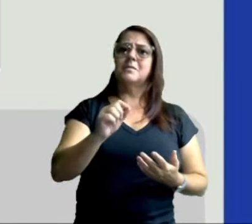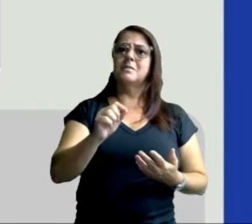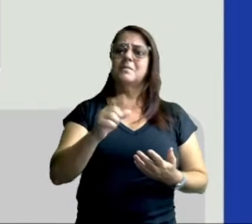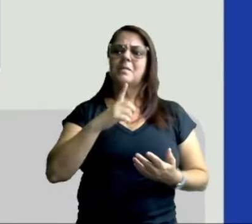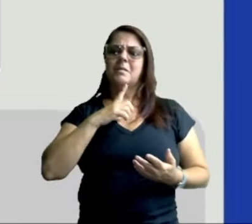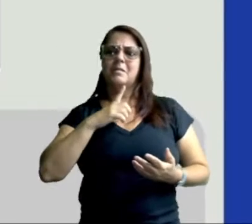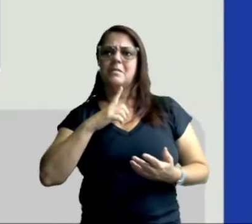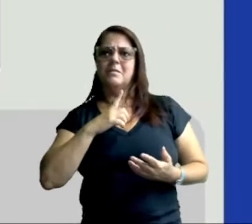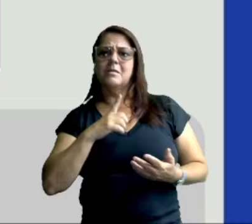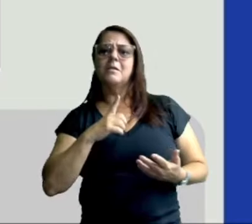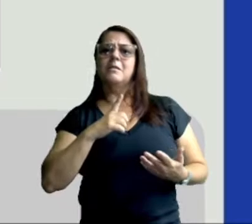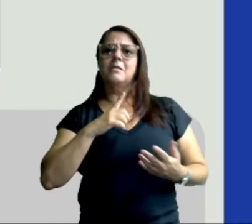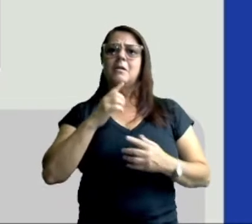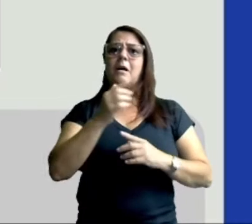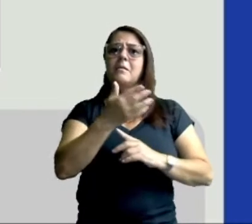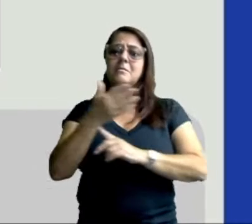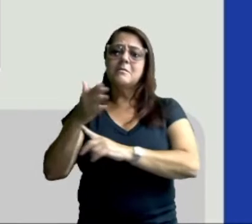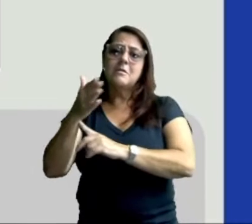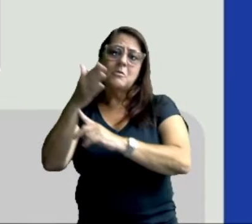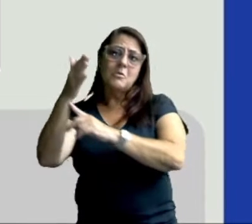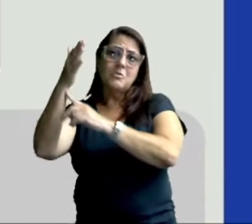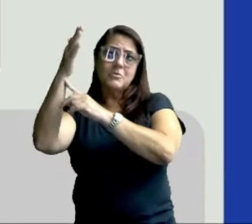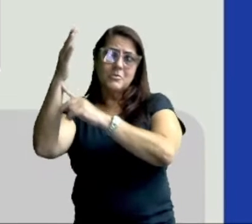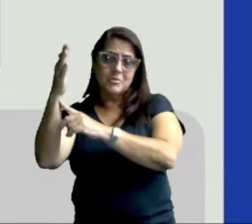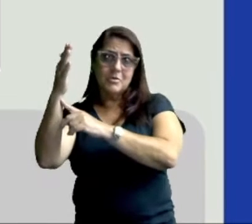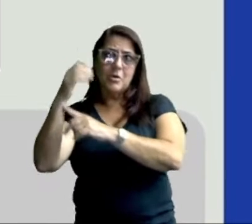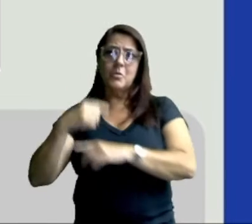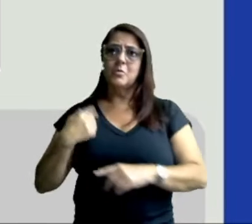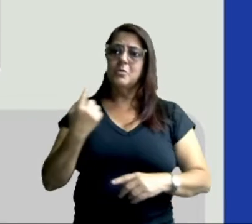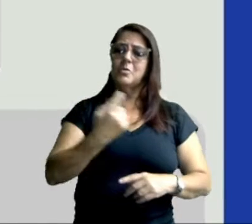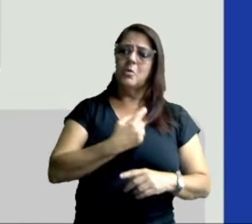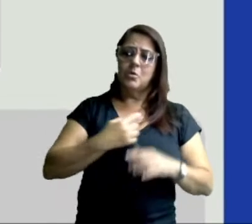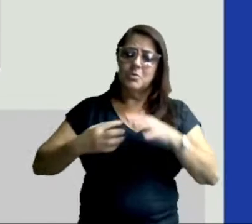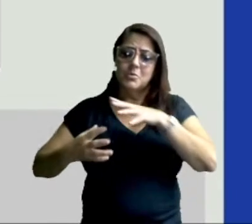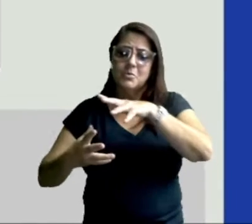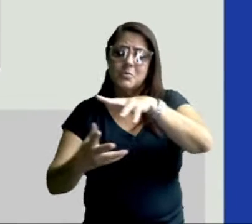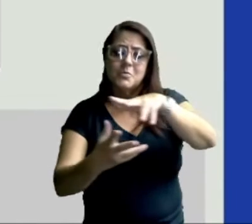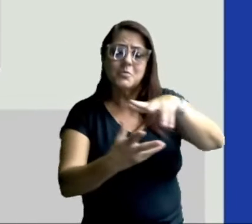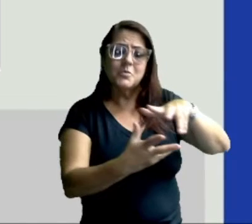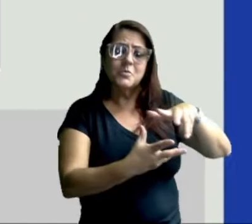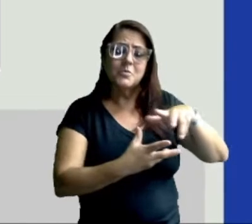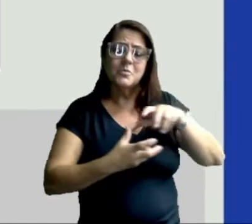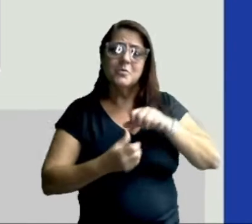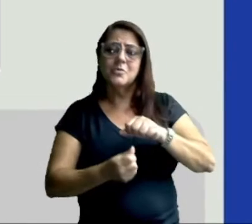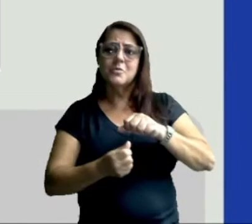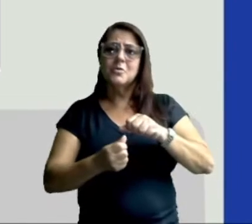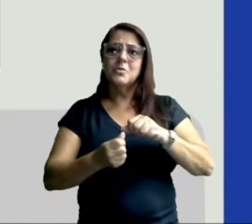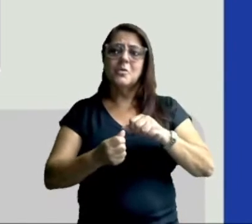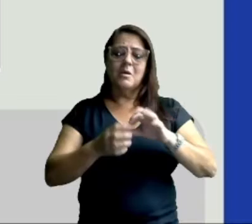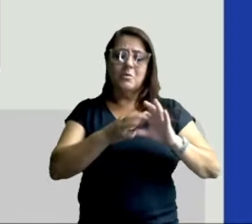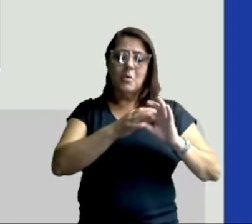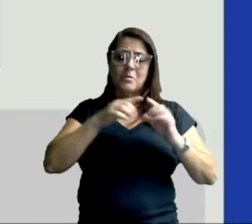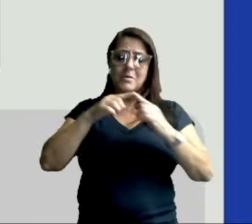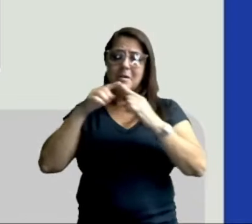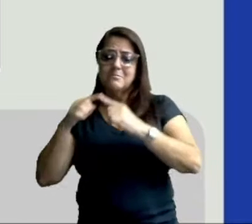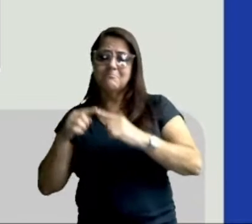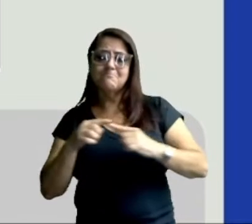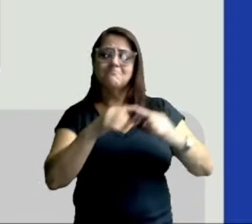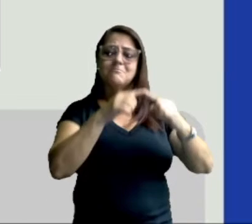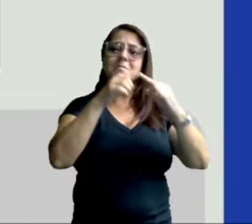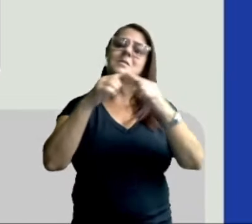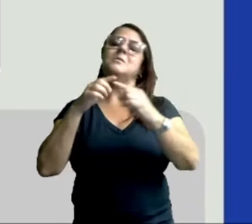um tipo de instrumento tecnológico, né? E o nosso planeta, né, ele acaba se conectando, as pessoas se